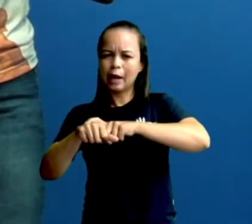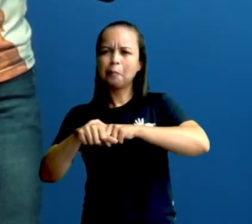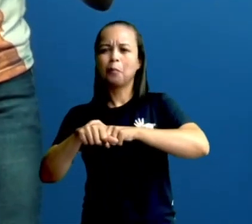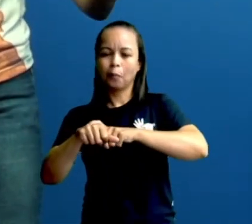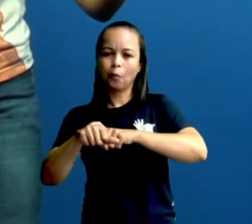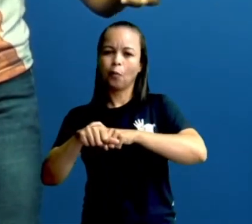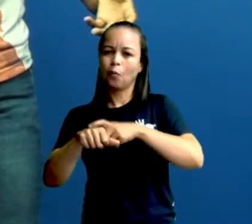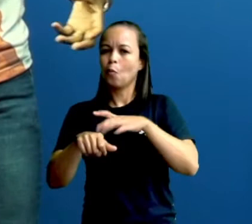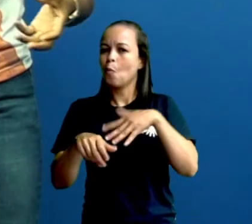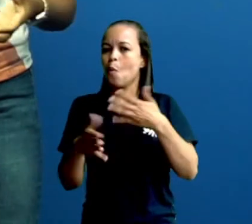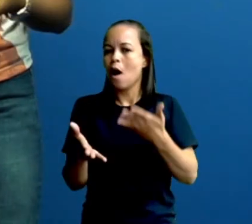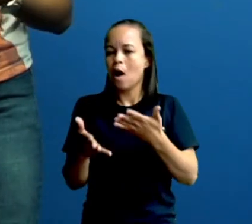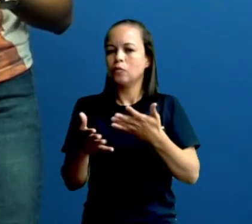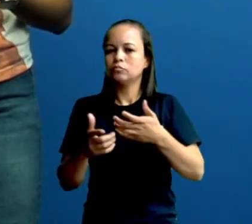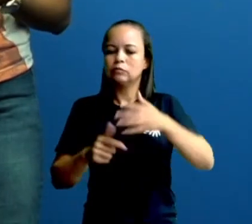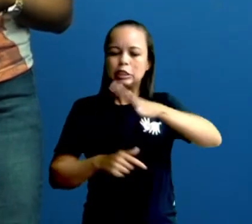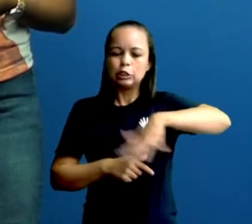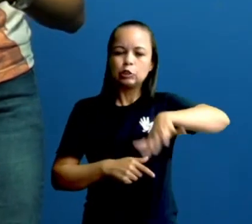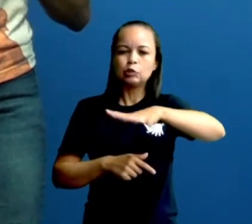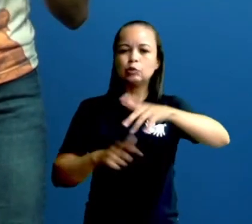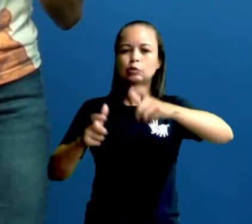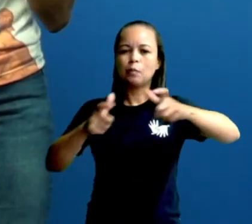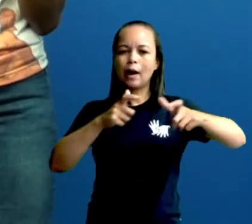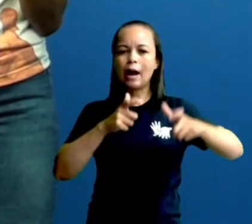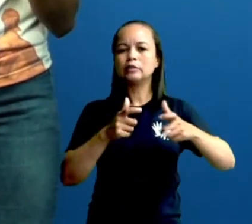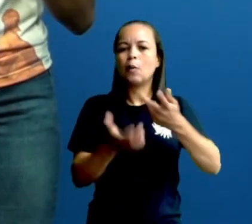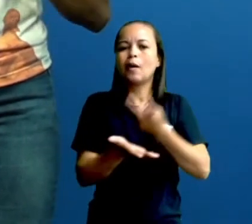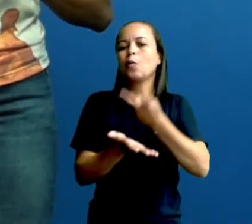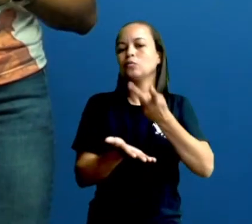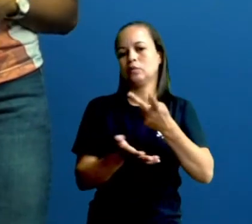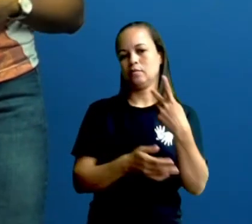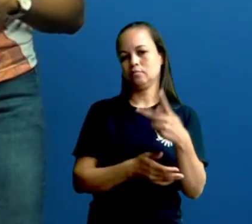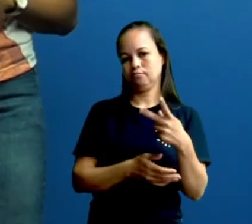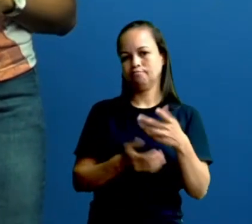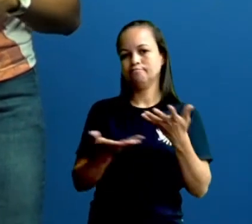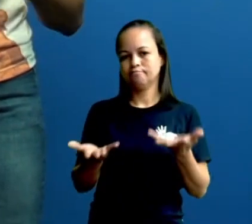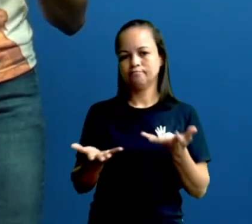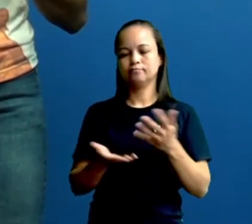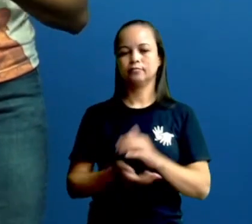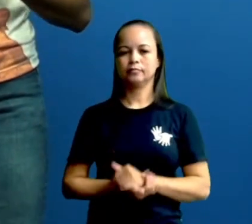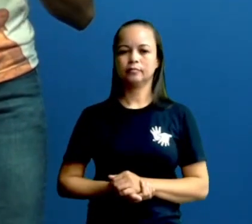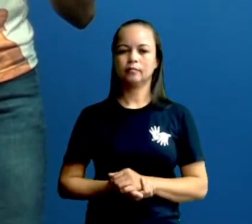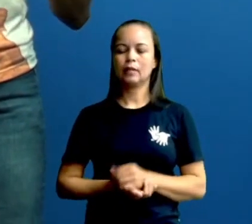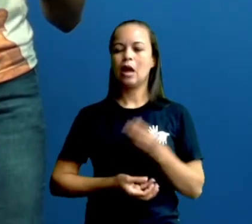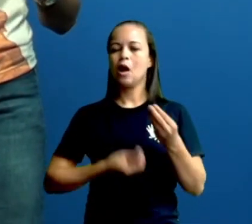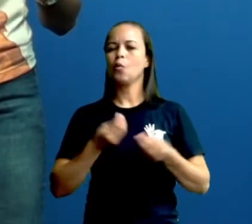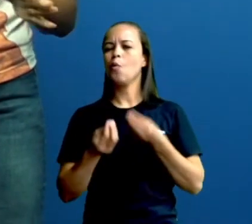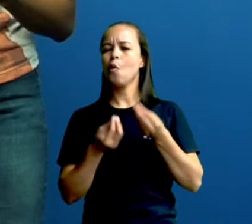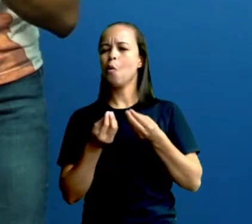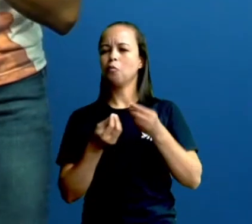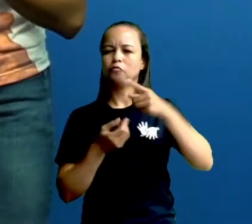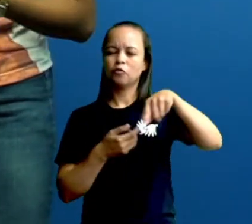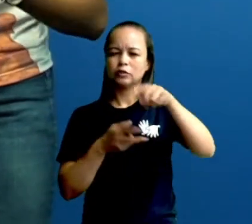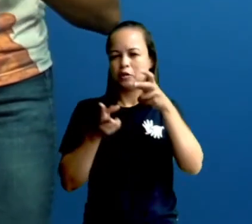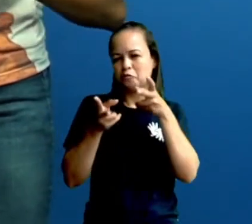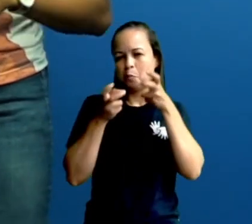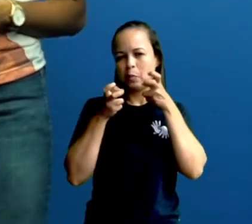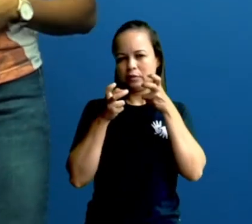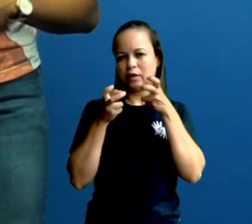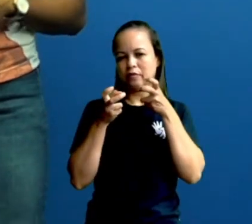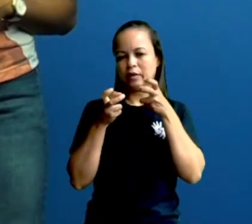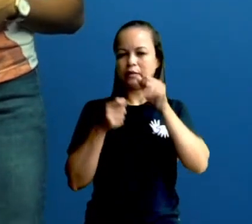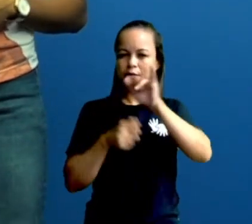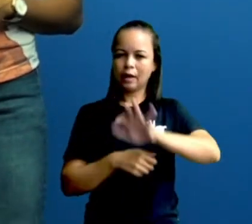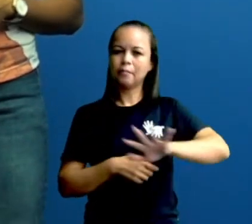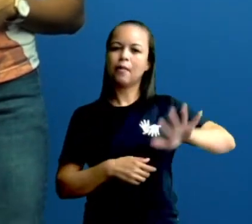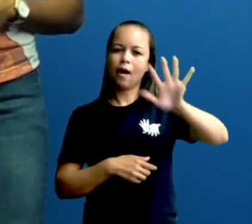X e o espaço em que está acontecendo aquela situação. Como é que vocês veem isso? Através da